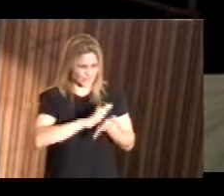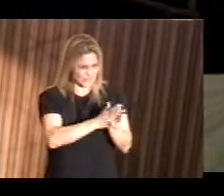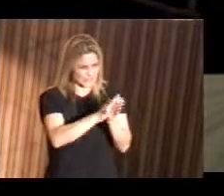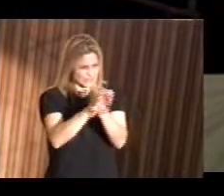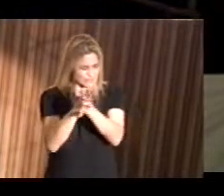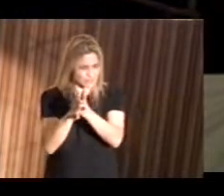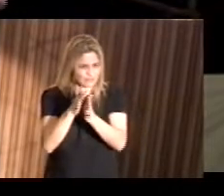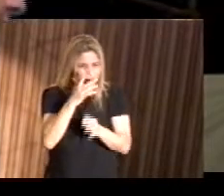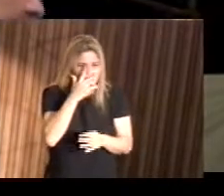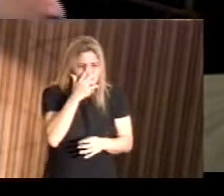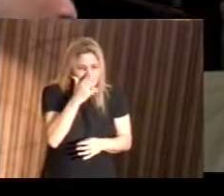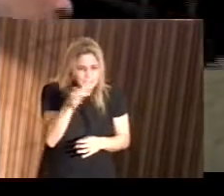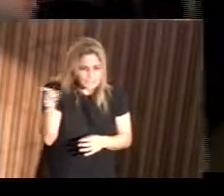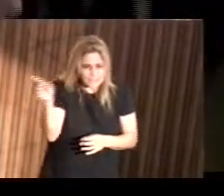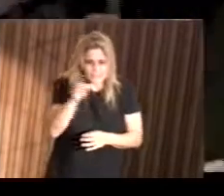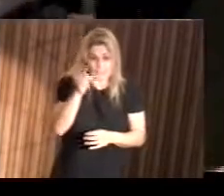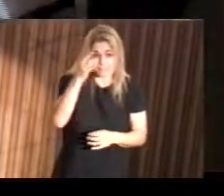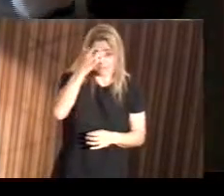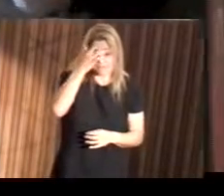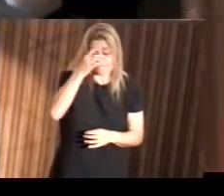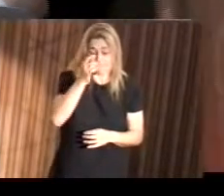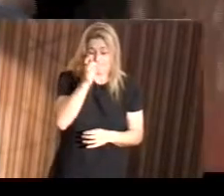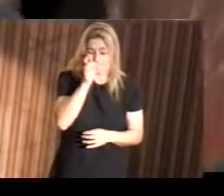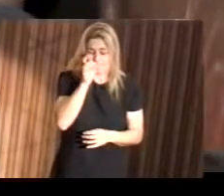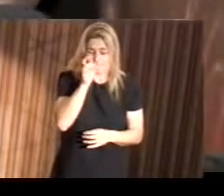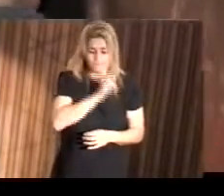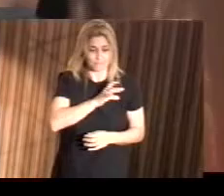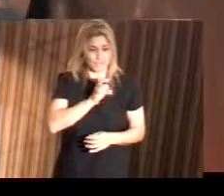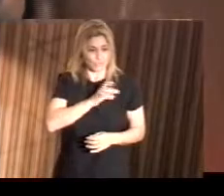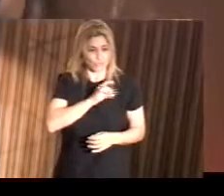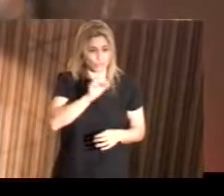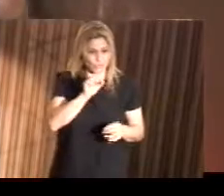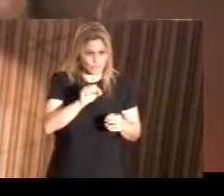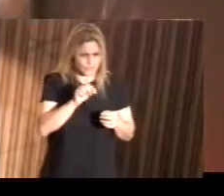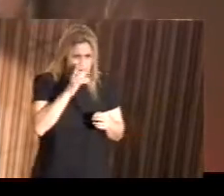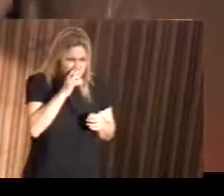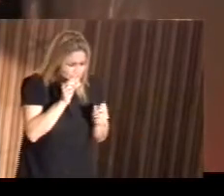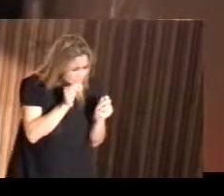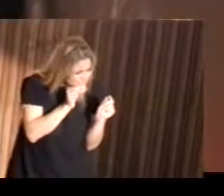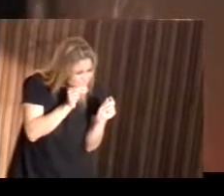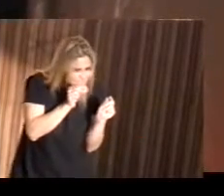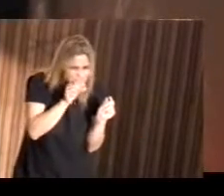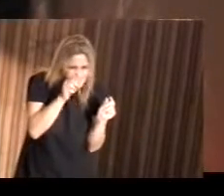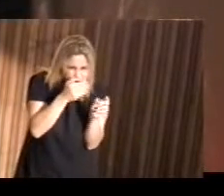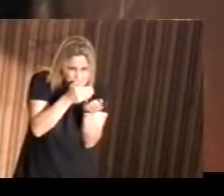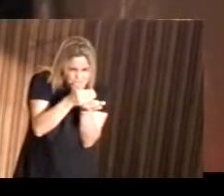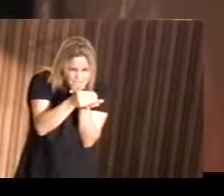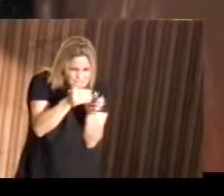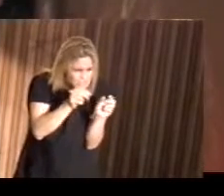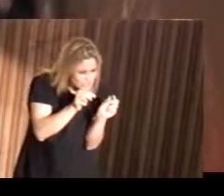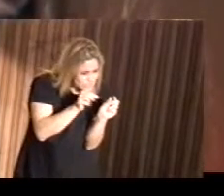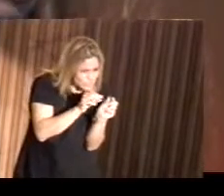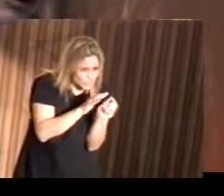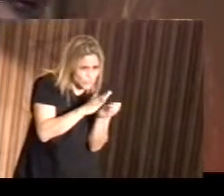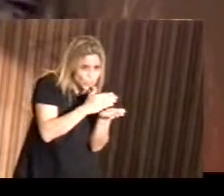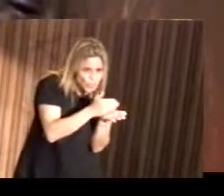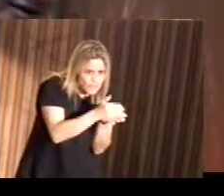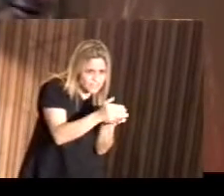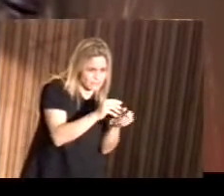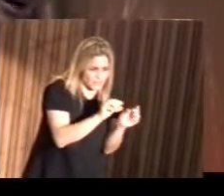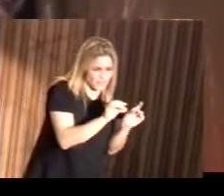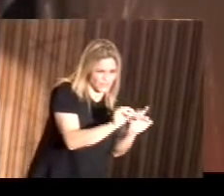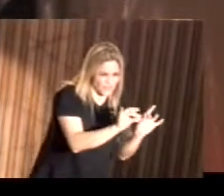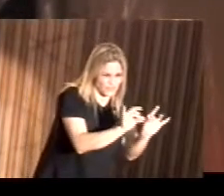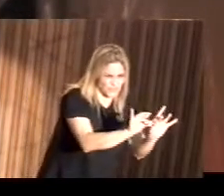que as larvas dos gafanhotos tivessem ficado nas plantações e elas voltassem outra